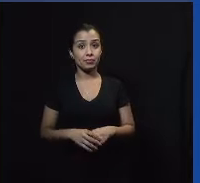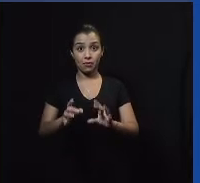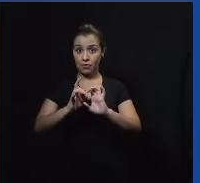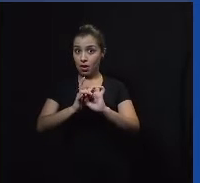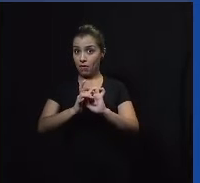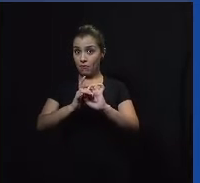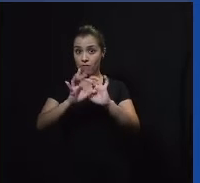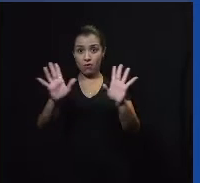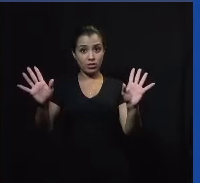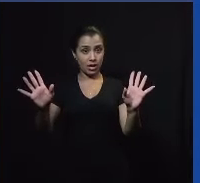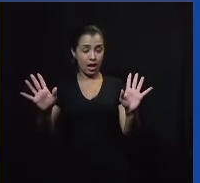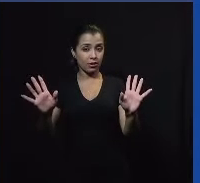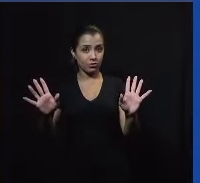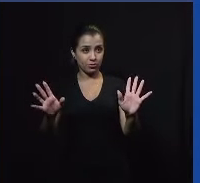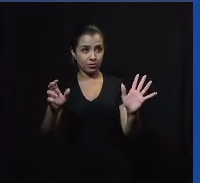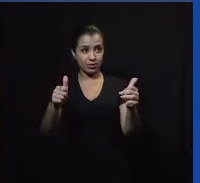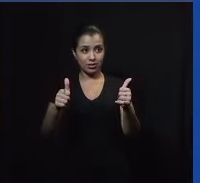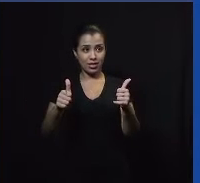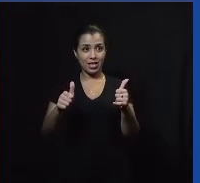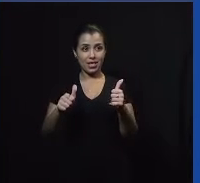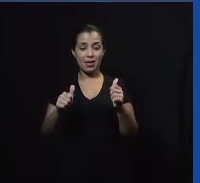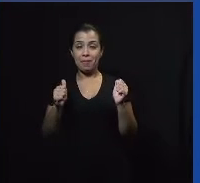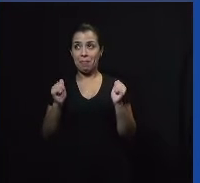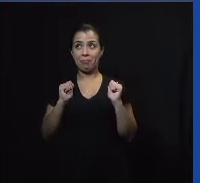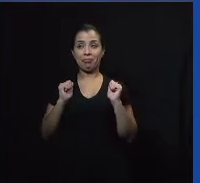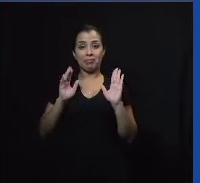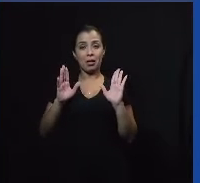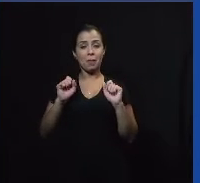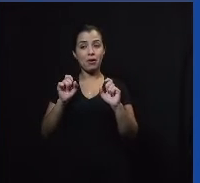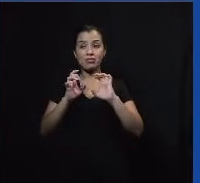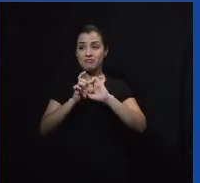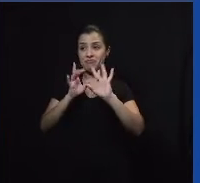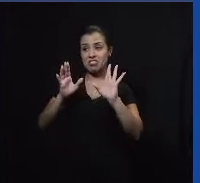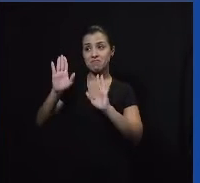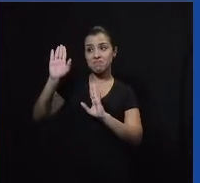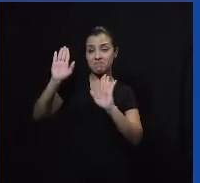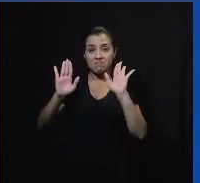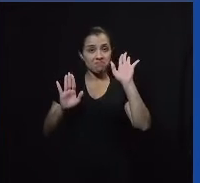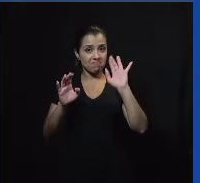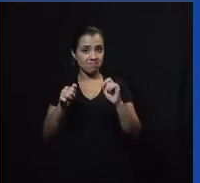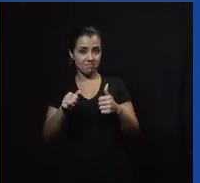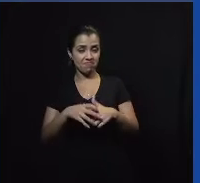vontade, não queria fazer jogral aí, fiquem à vontade quem quiser começar respondendo.